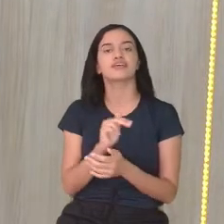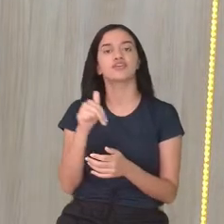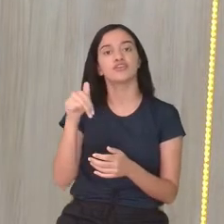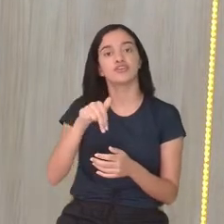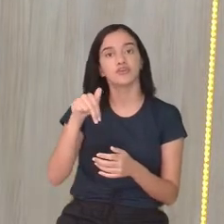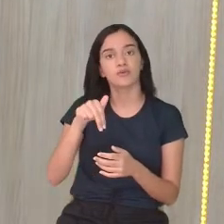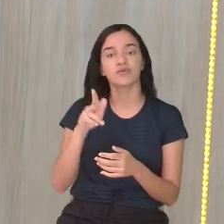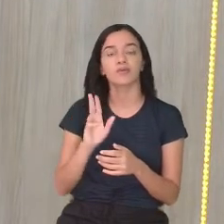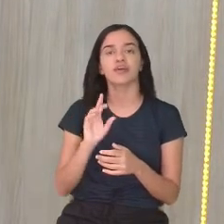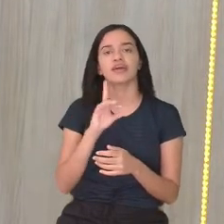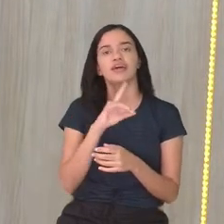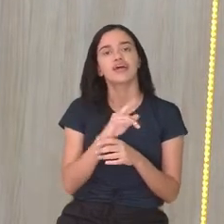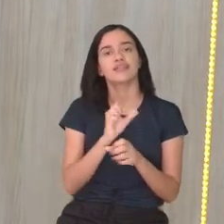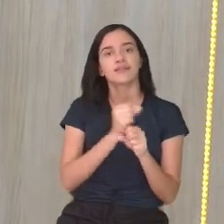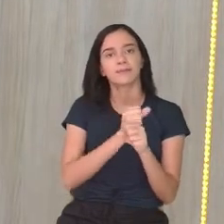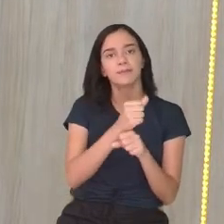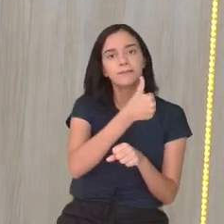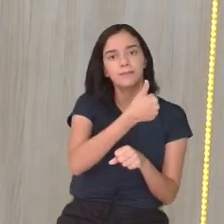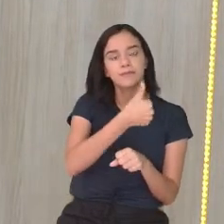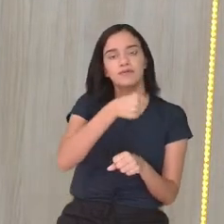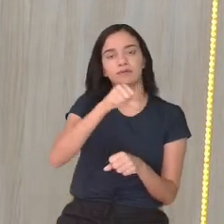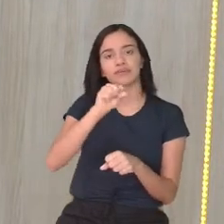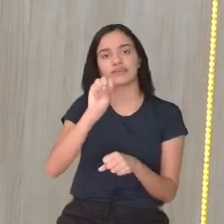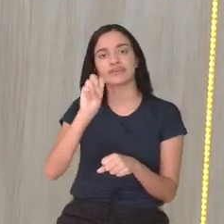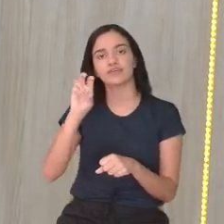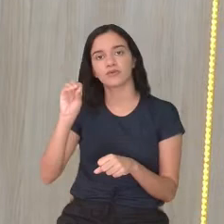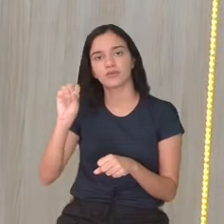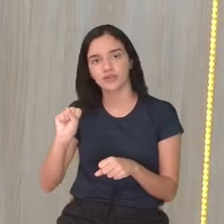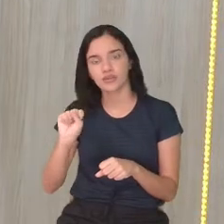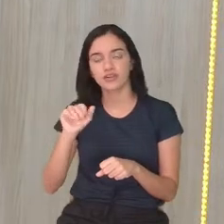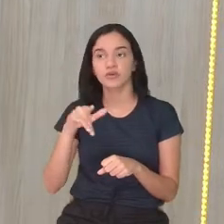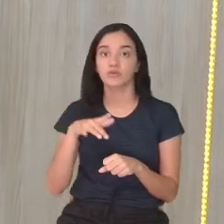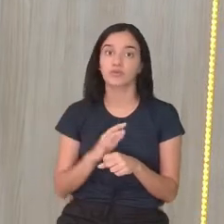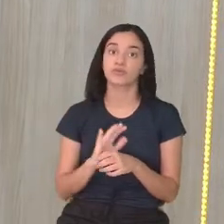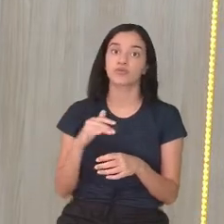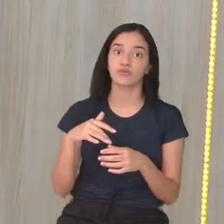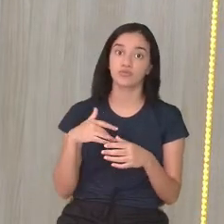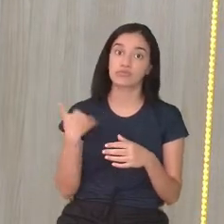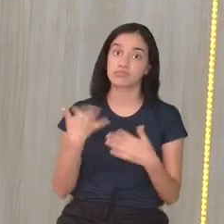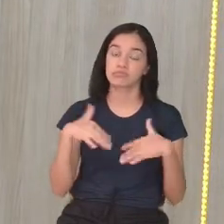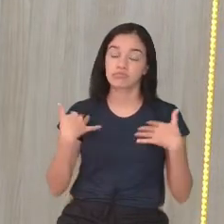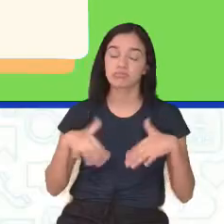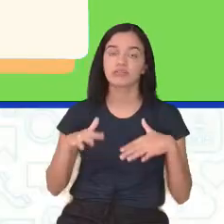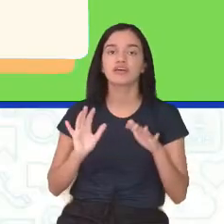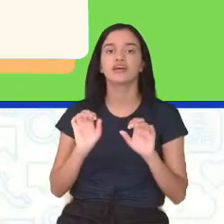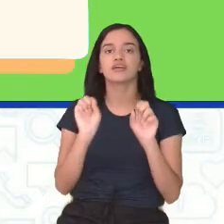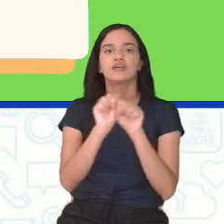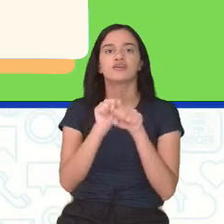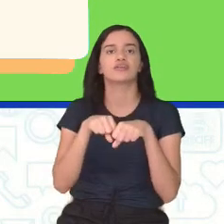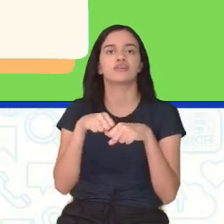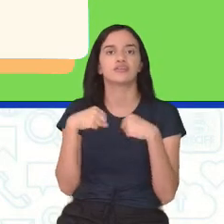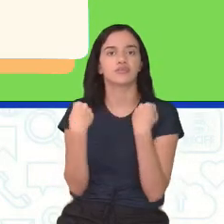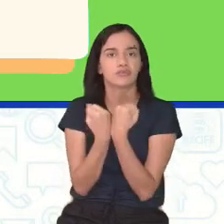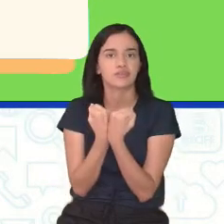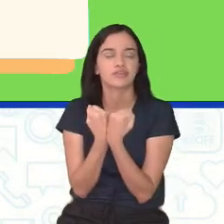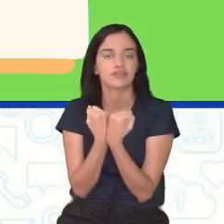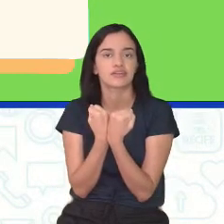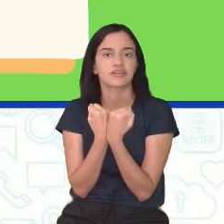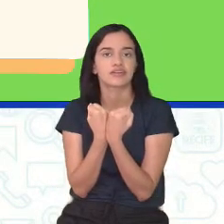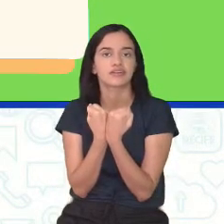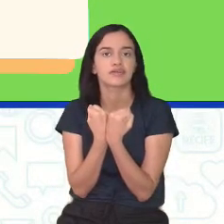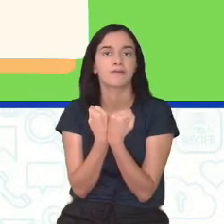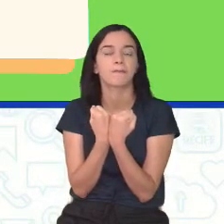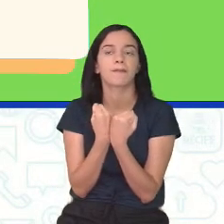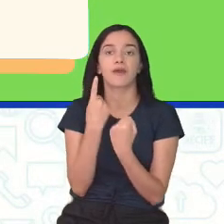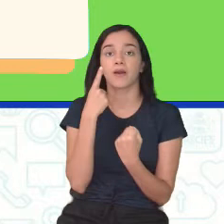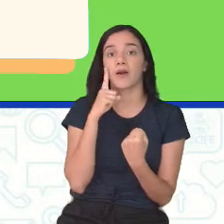de 1858. Vejam o tempo que tem aí, né? A Sociedade de Ginástica de